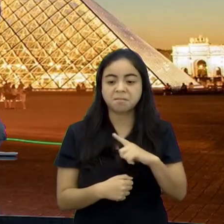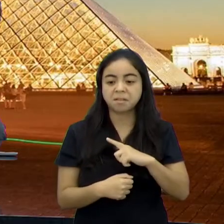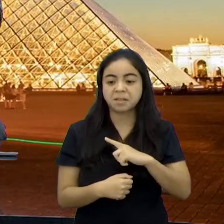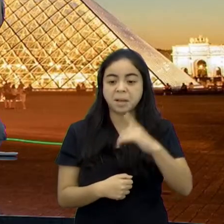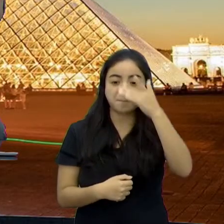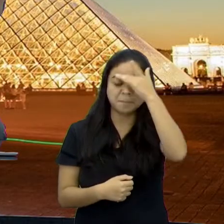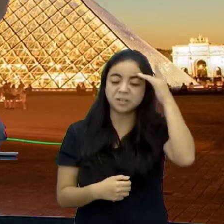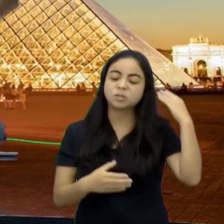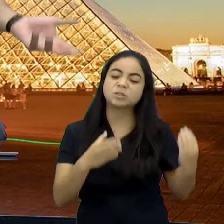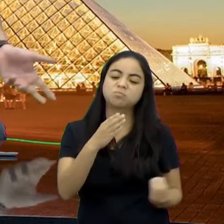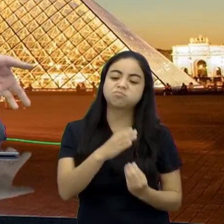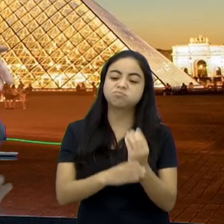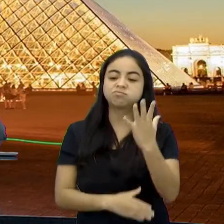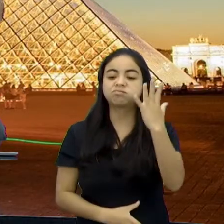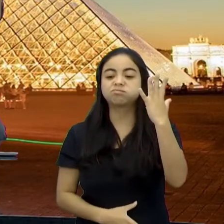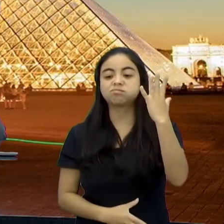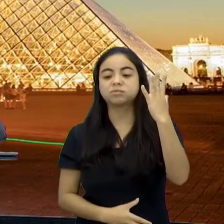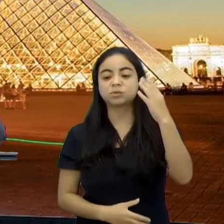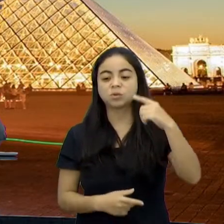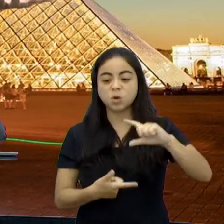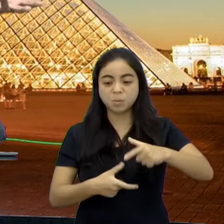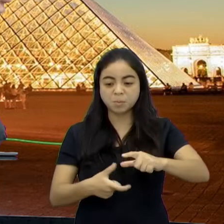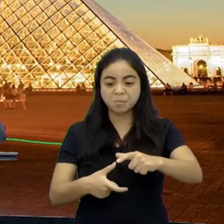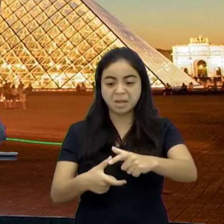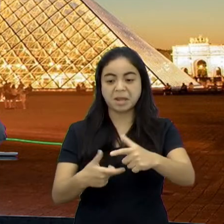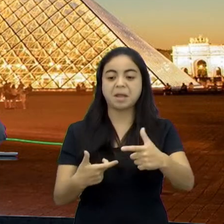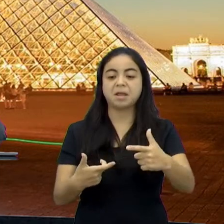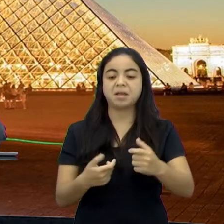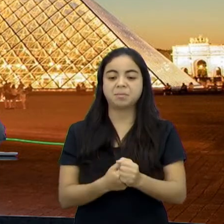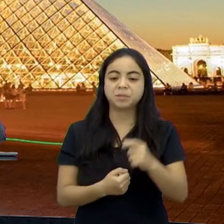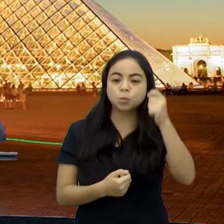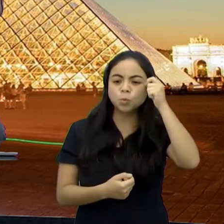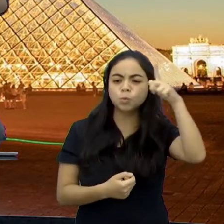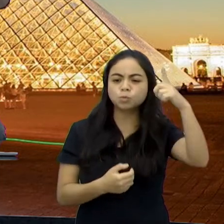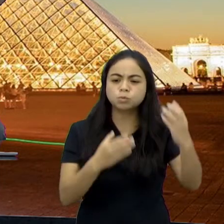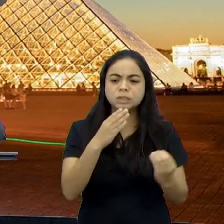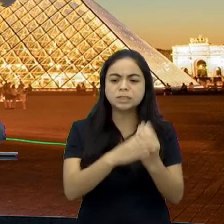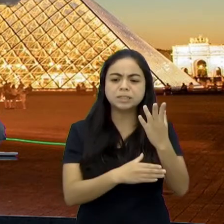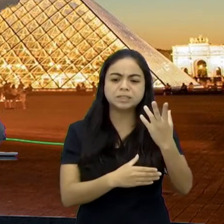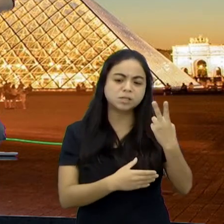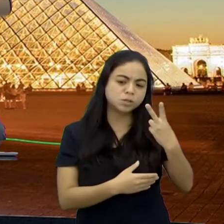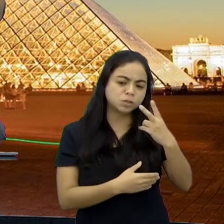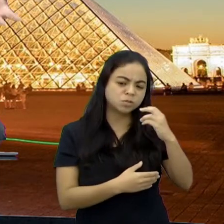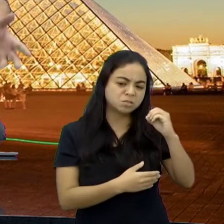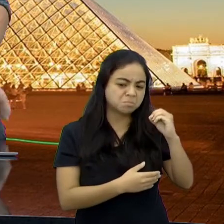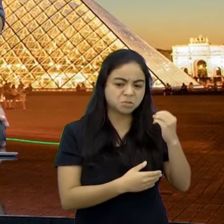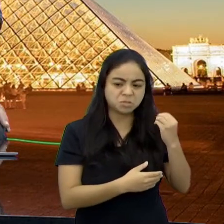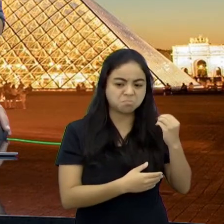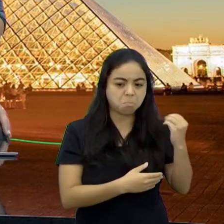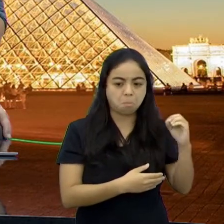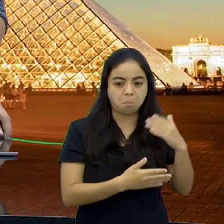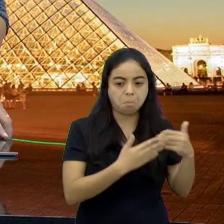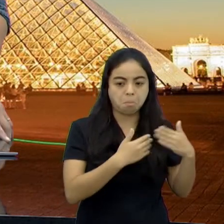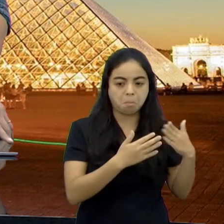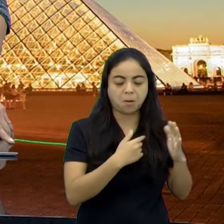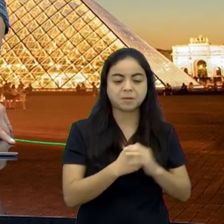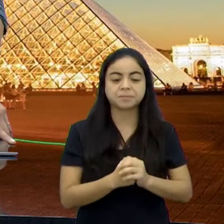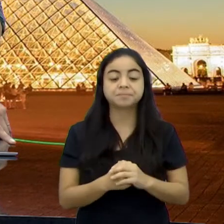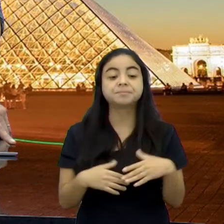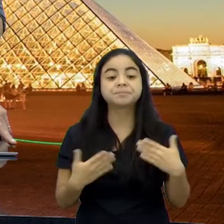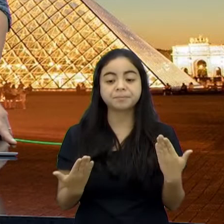meme, o Michelangelo da nova forma de cultura que se criou lá em 2000 e alguma coisa. Quando a gente